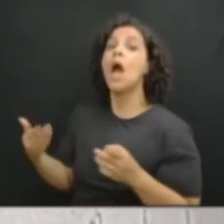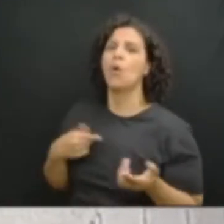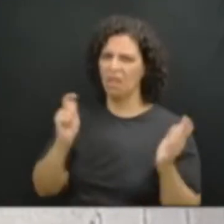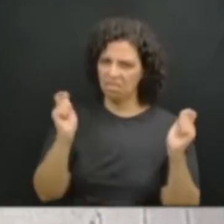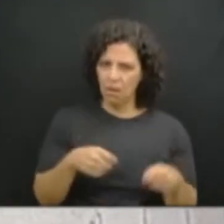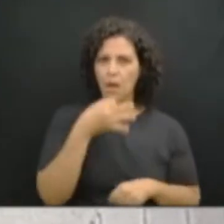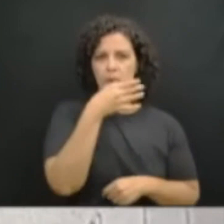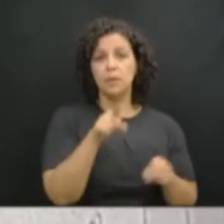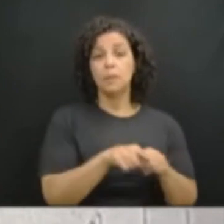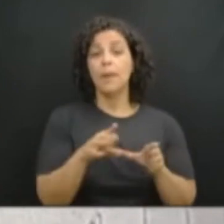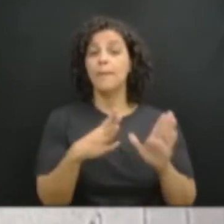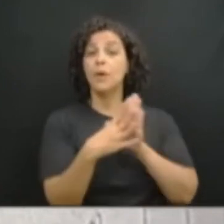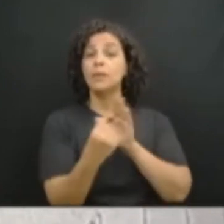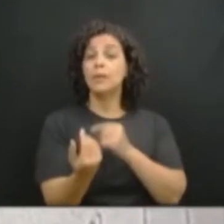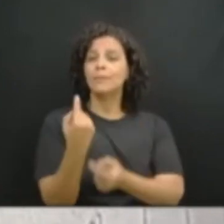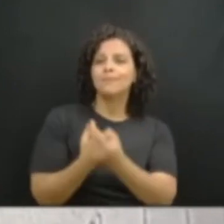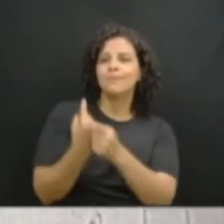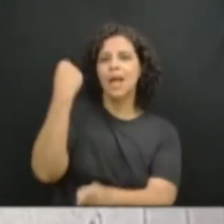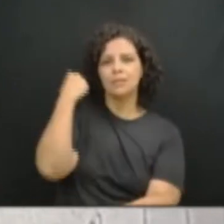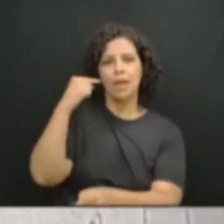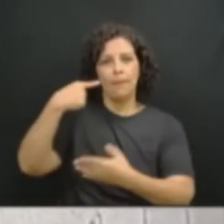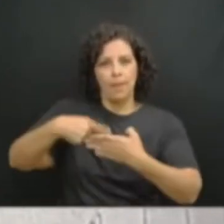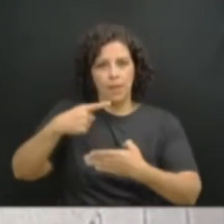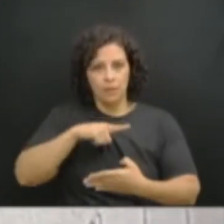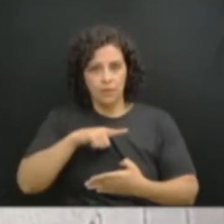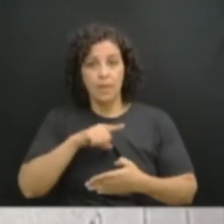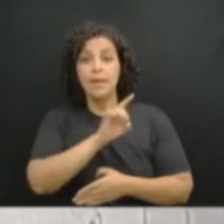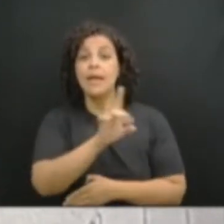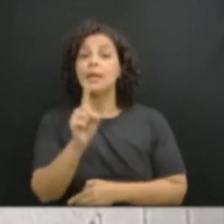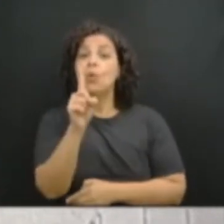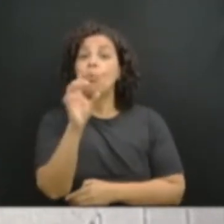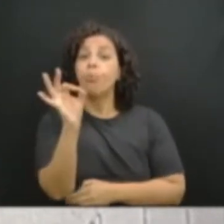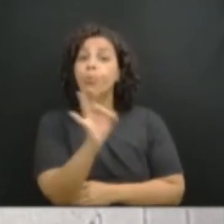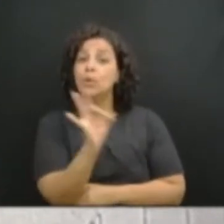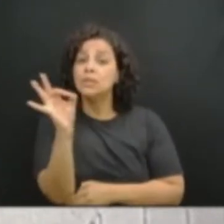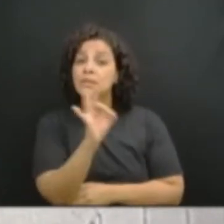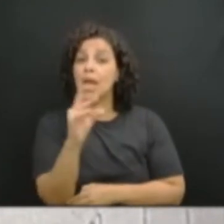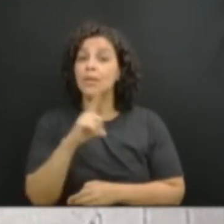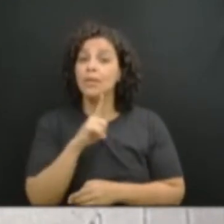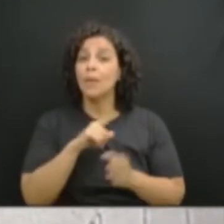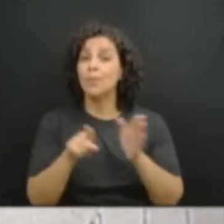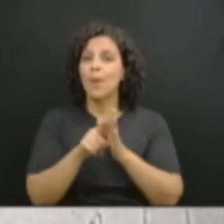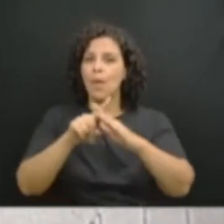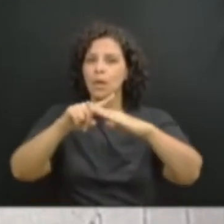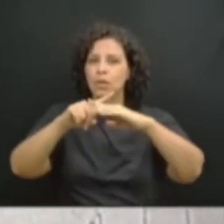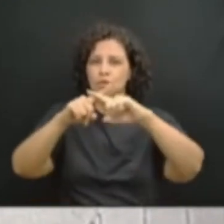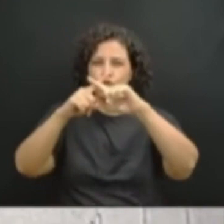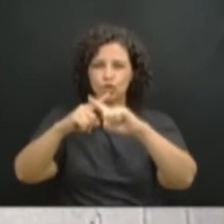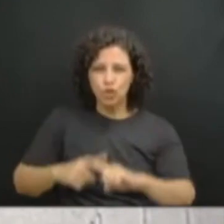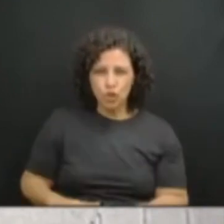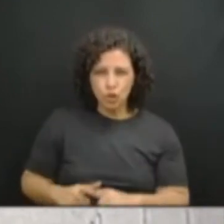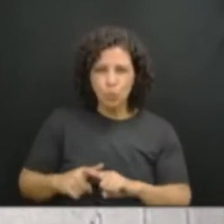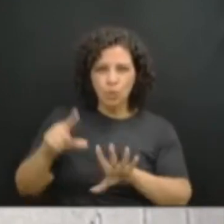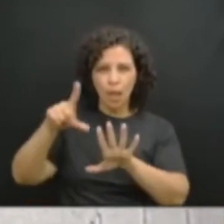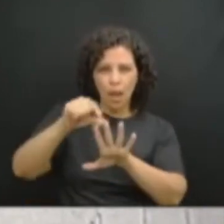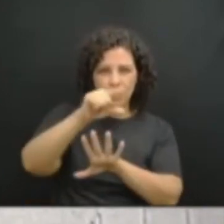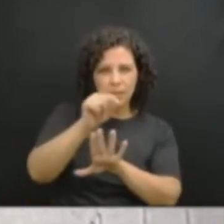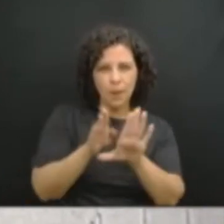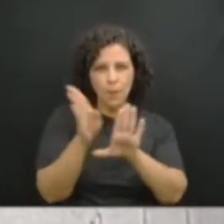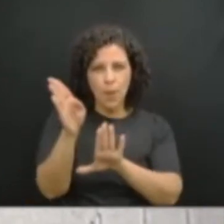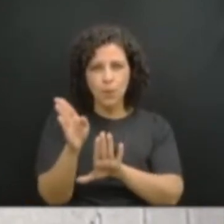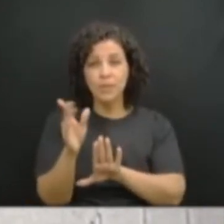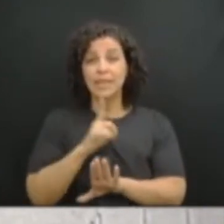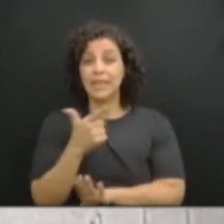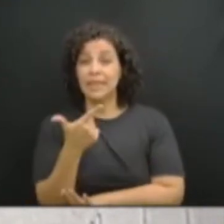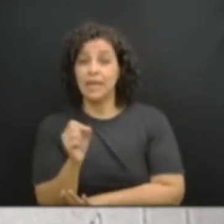o modelo que tinha sido colocado lá, a cada 1% de lance dado na licitação se cobrava